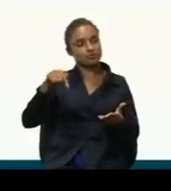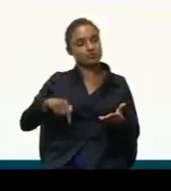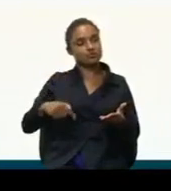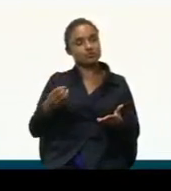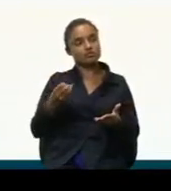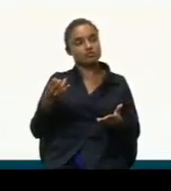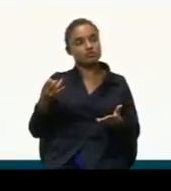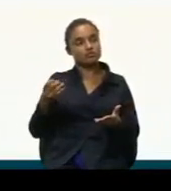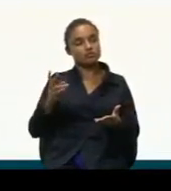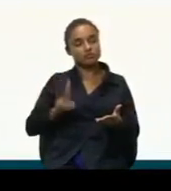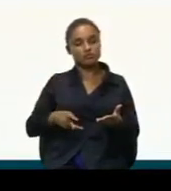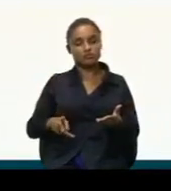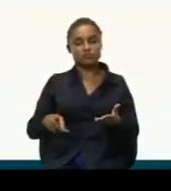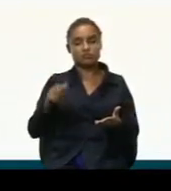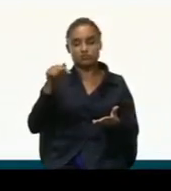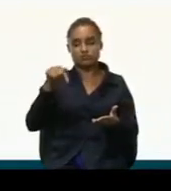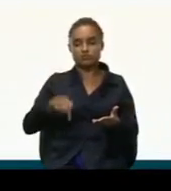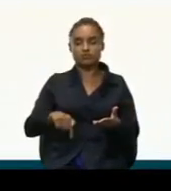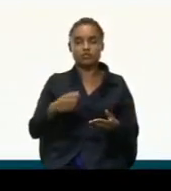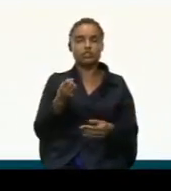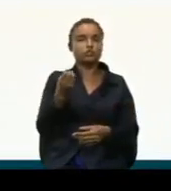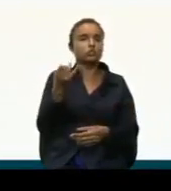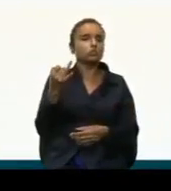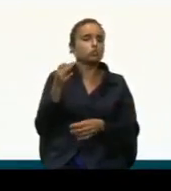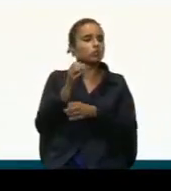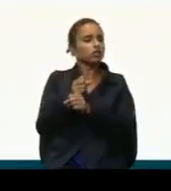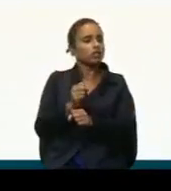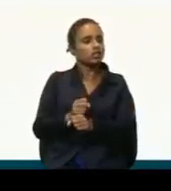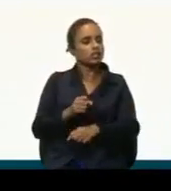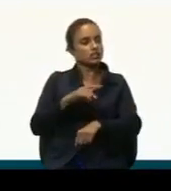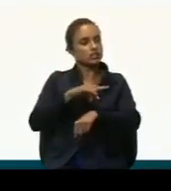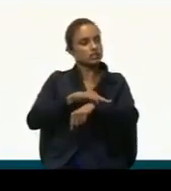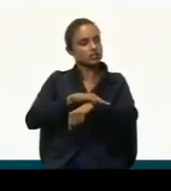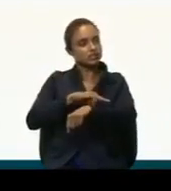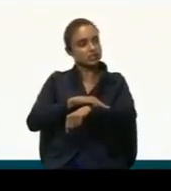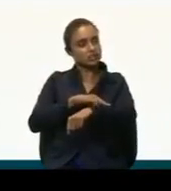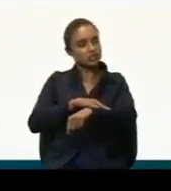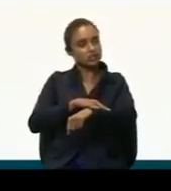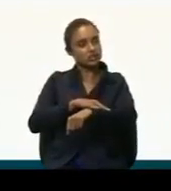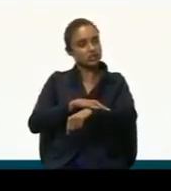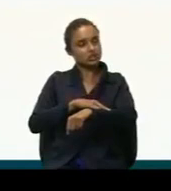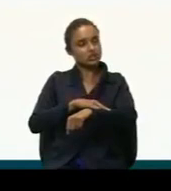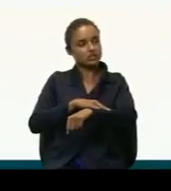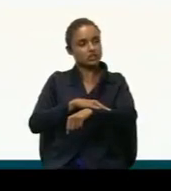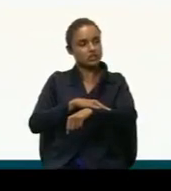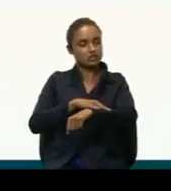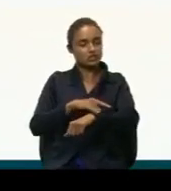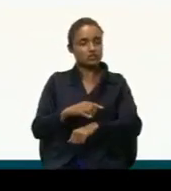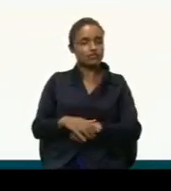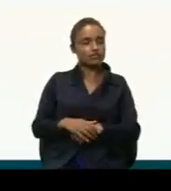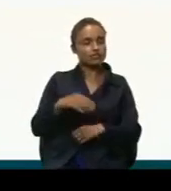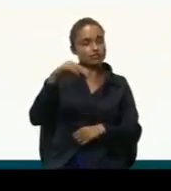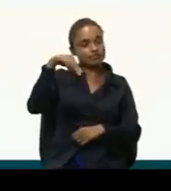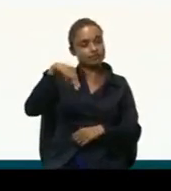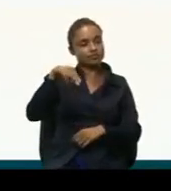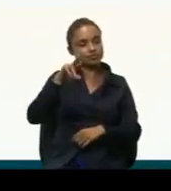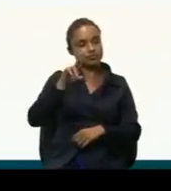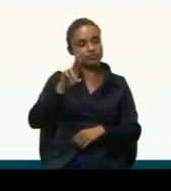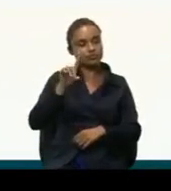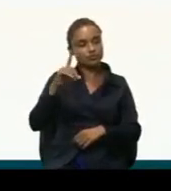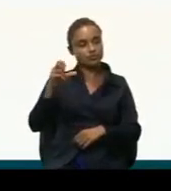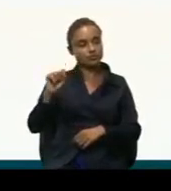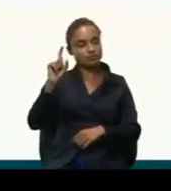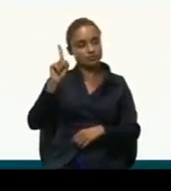quando nós fazemos o cálculo da quantidade de vaso sanitário, essas coisas assim, sobre a NR18, por